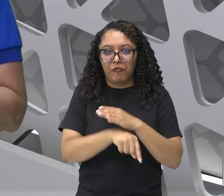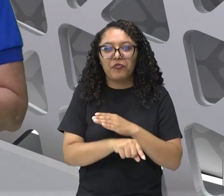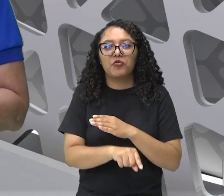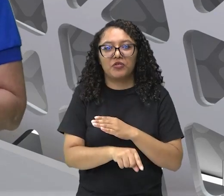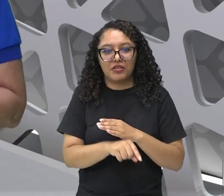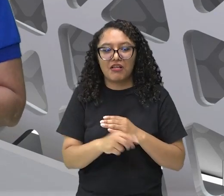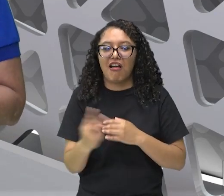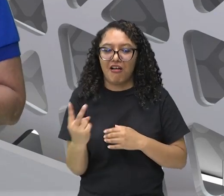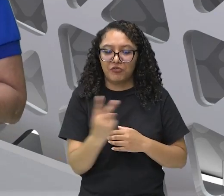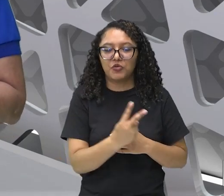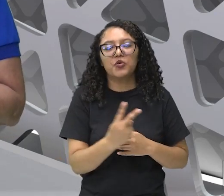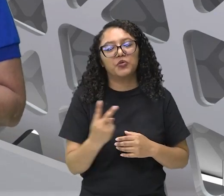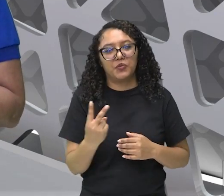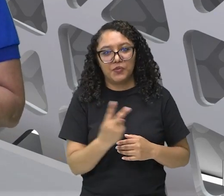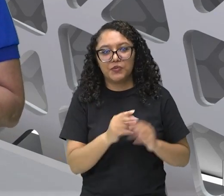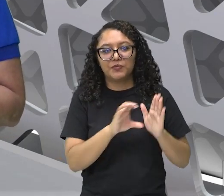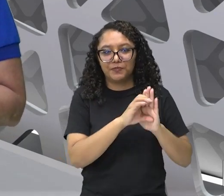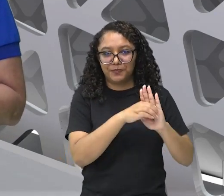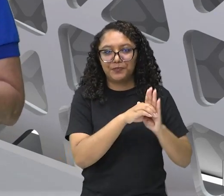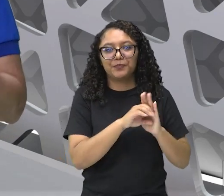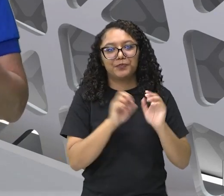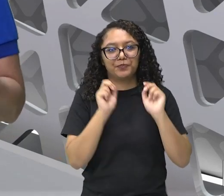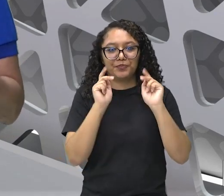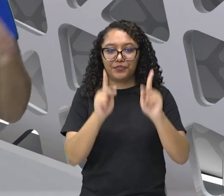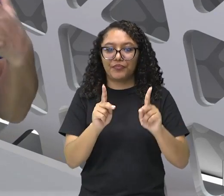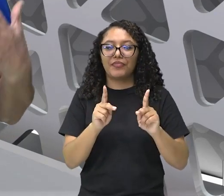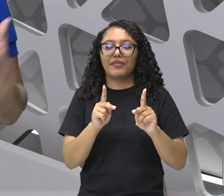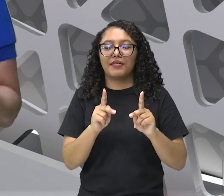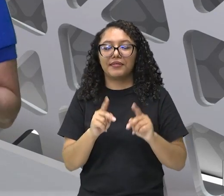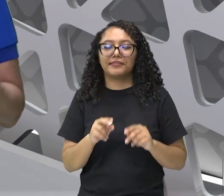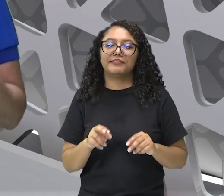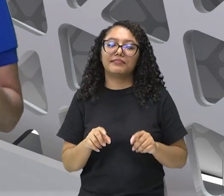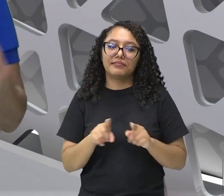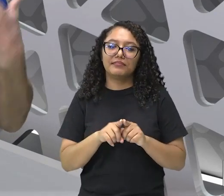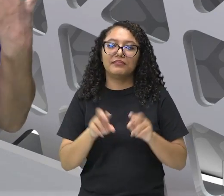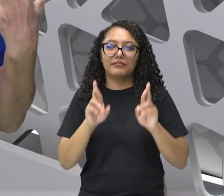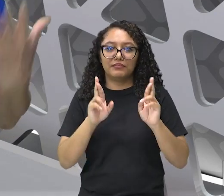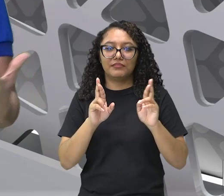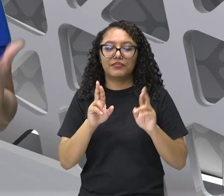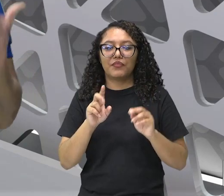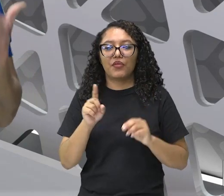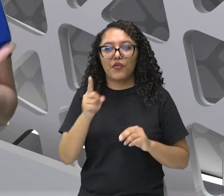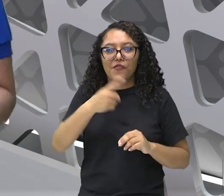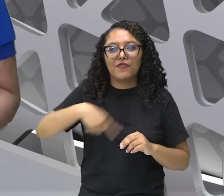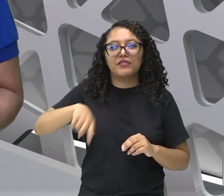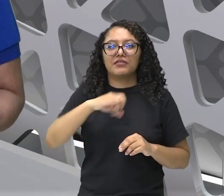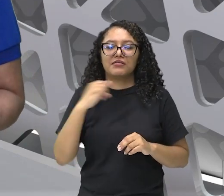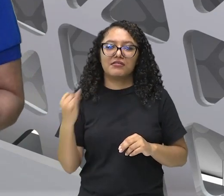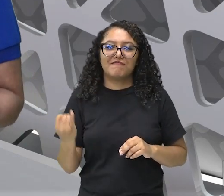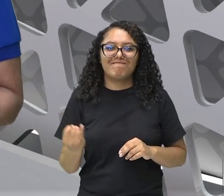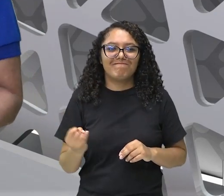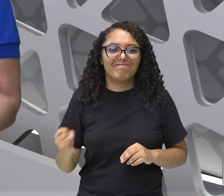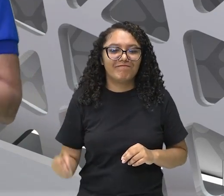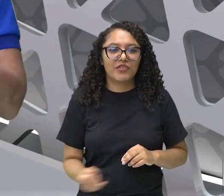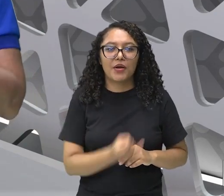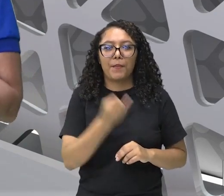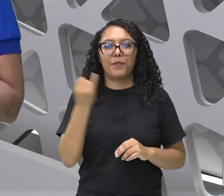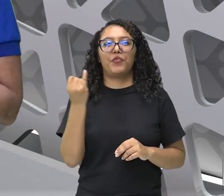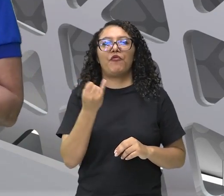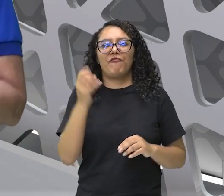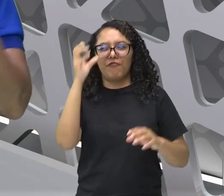estes dois conceitos, certo? E espero que vocês, assim, aproveitem bastante,